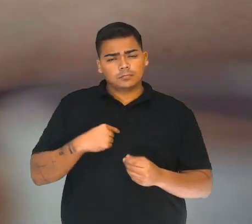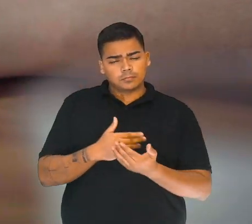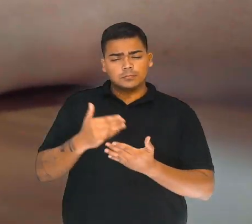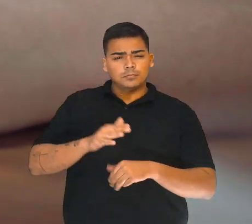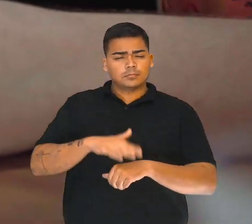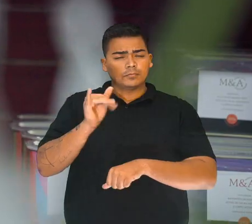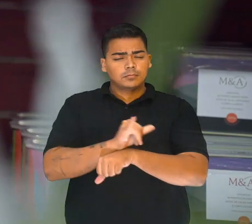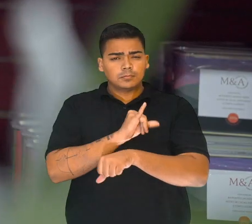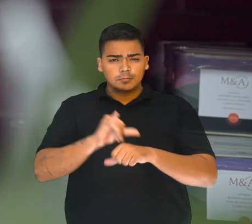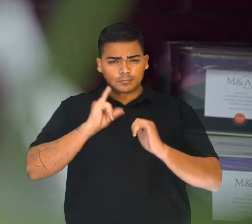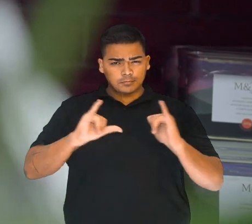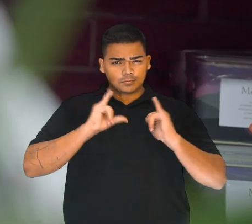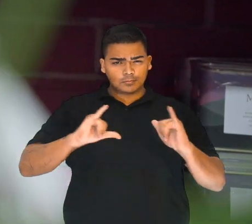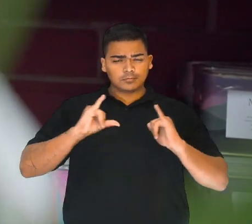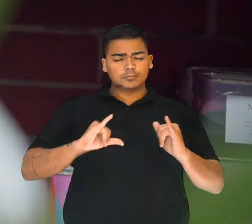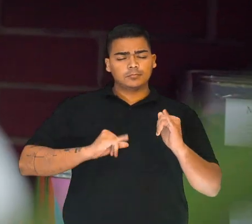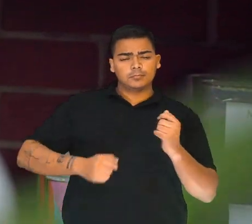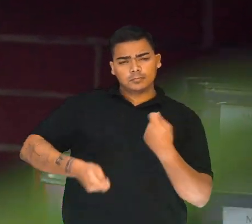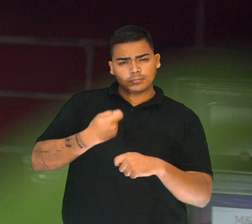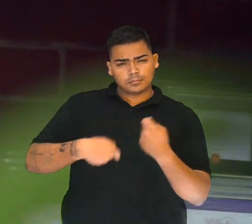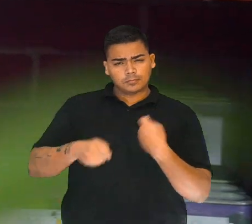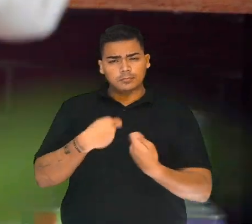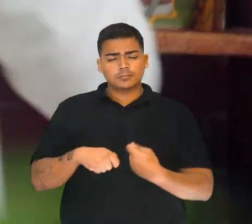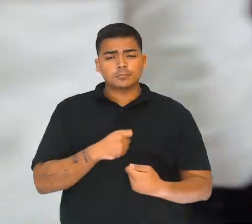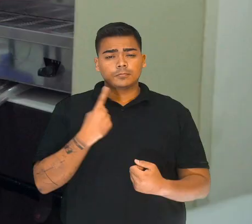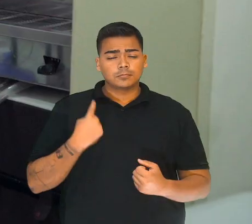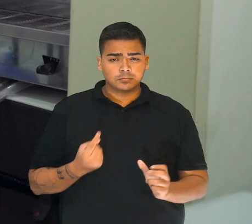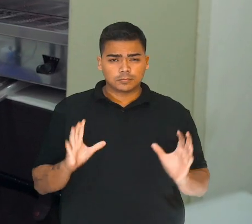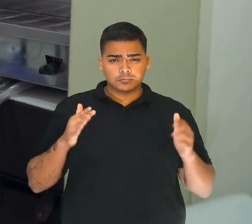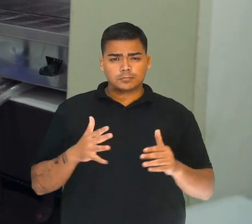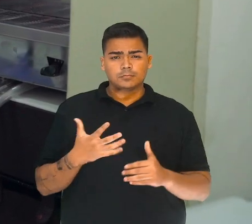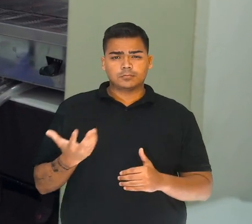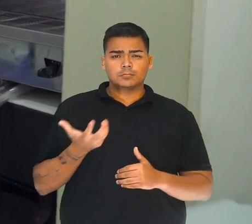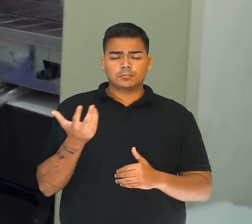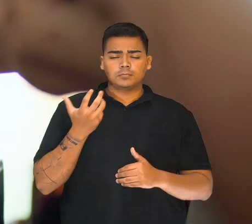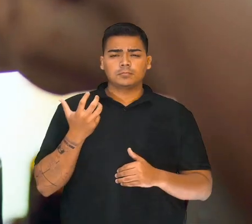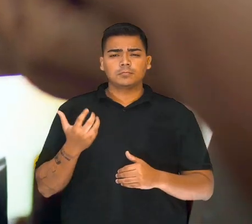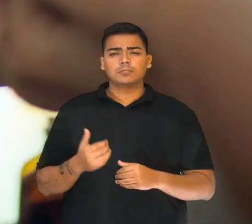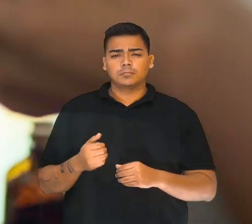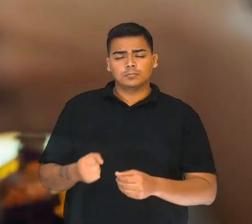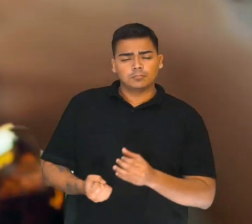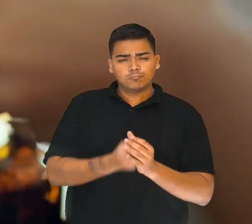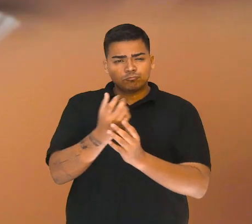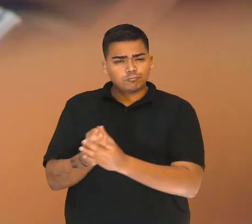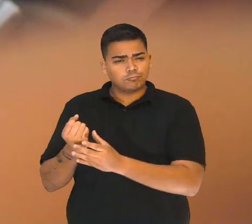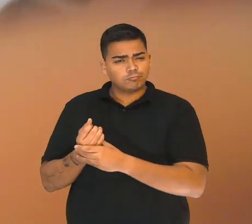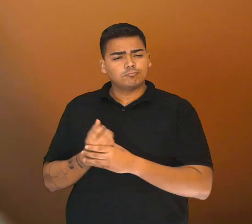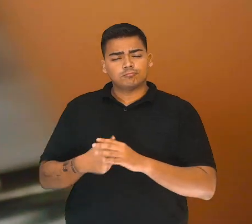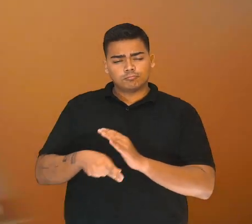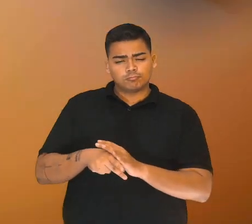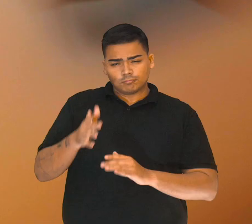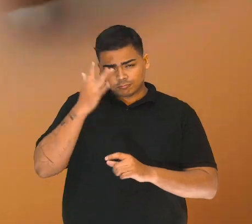montar o marketplace. Nosso principal propósito é abrir portas para os produtores. E hoje a gente